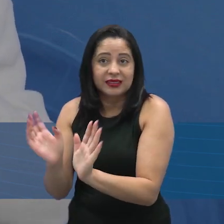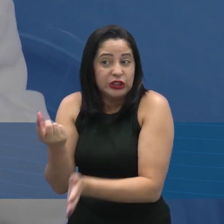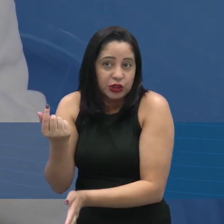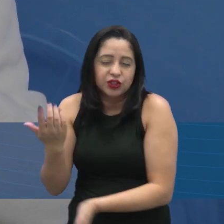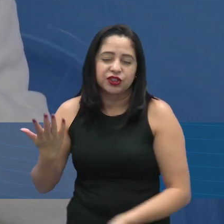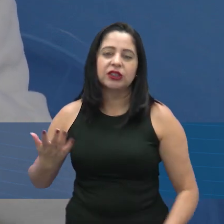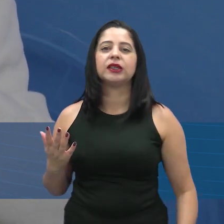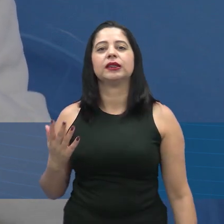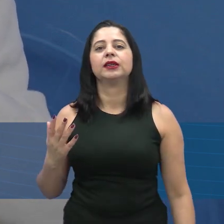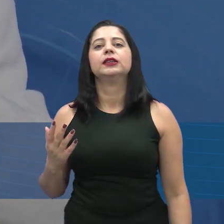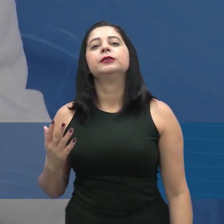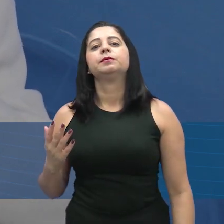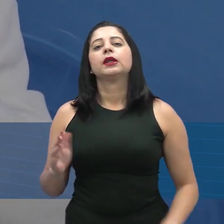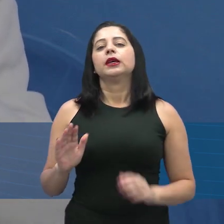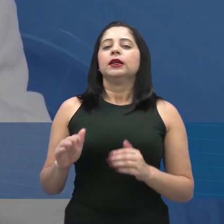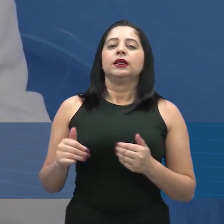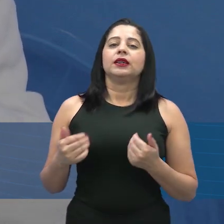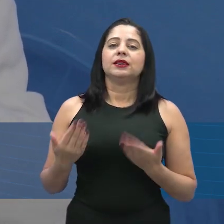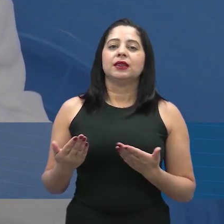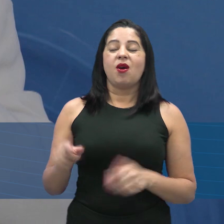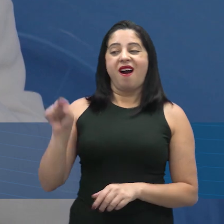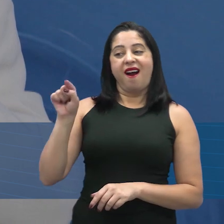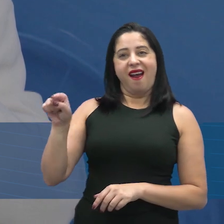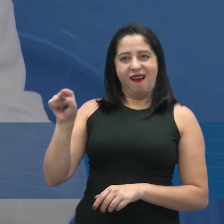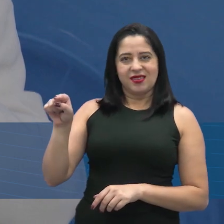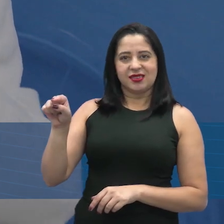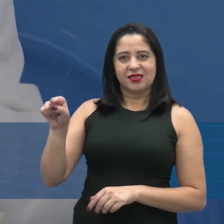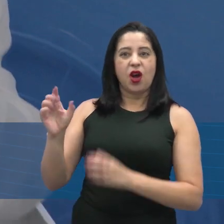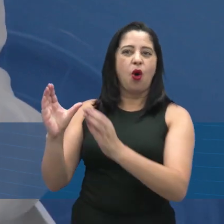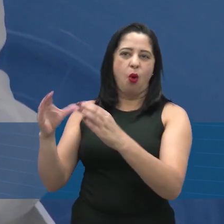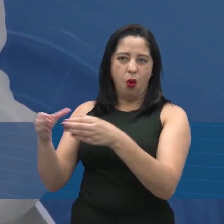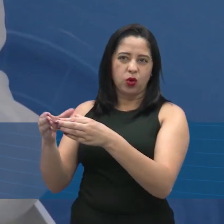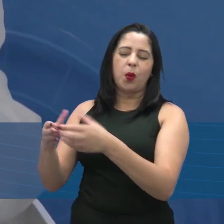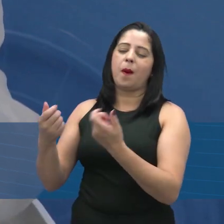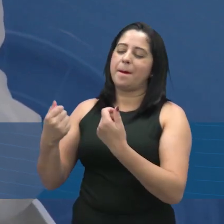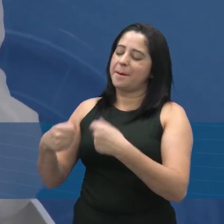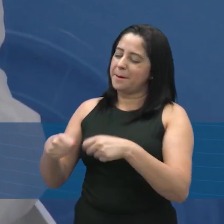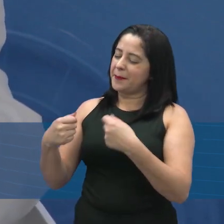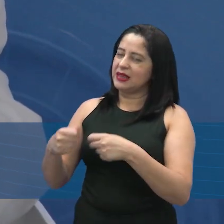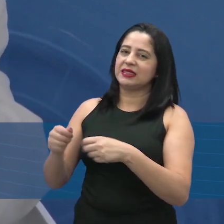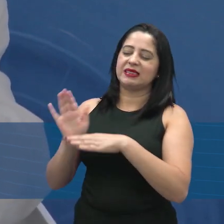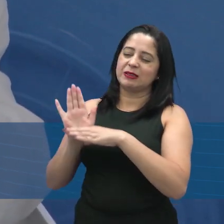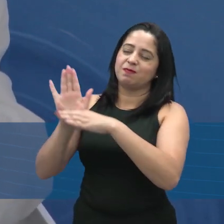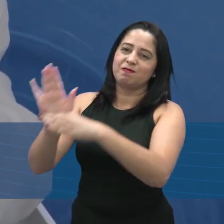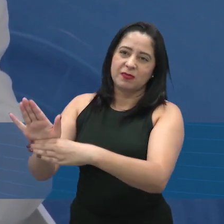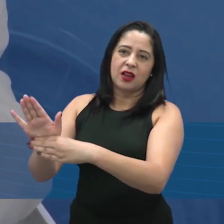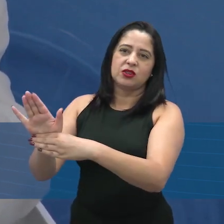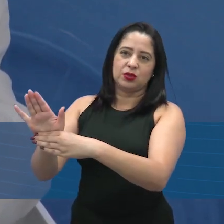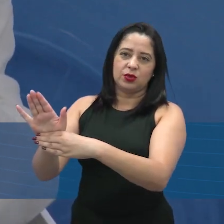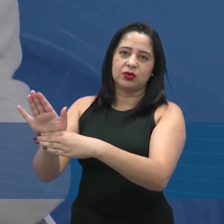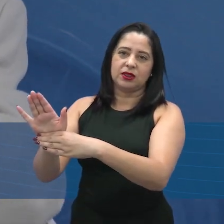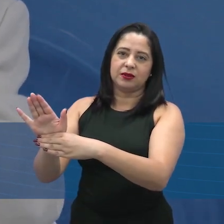né? Eu costumo dizer que essa é uma classe que realmente ela inspira auxílio,